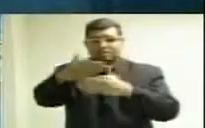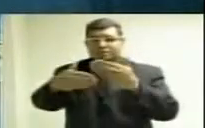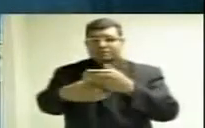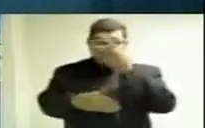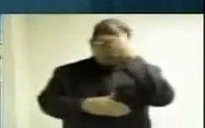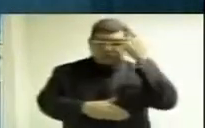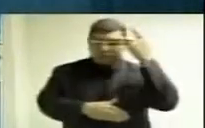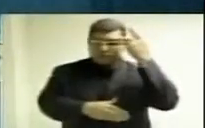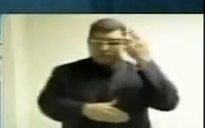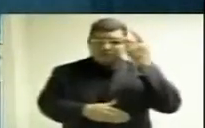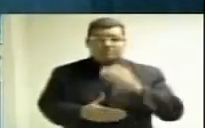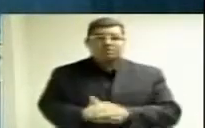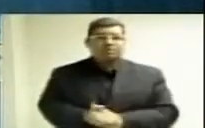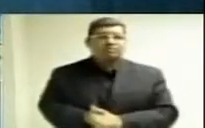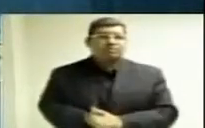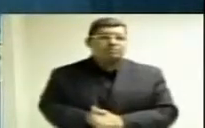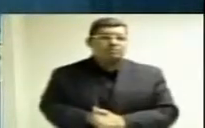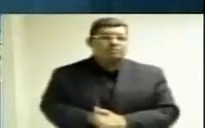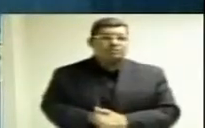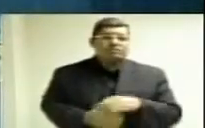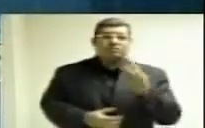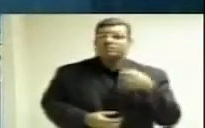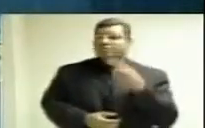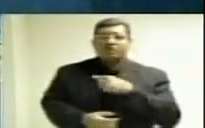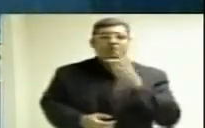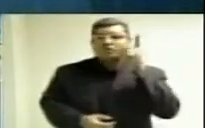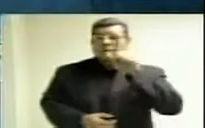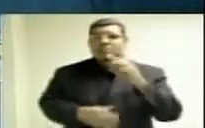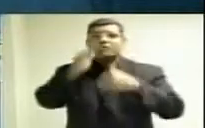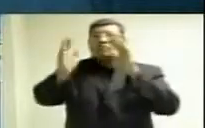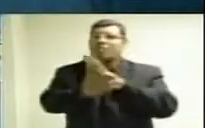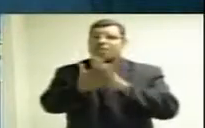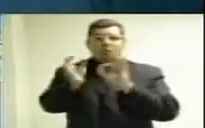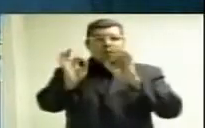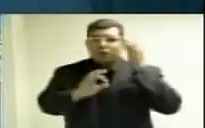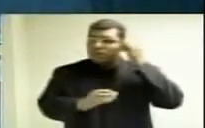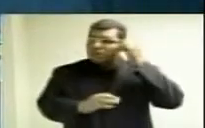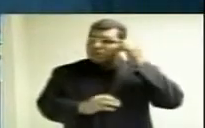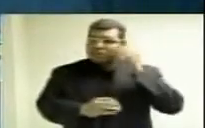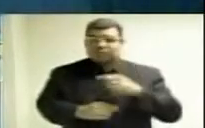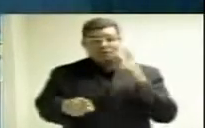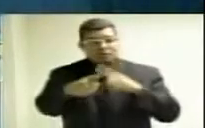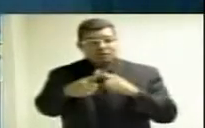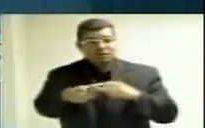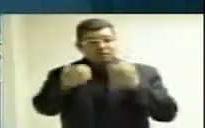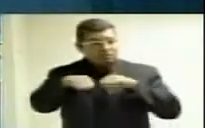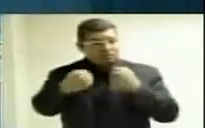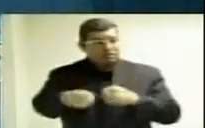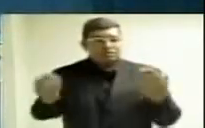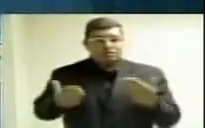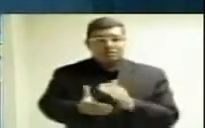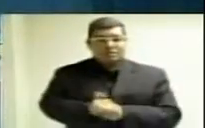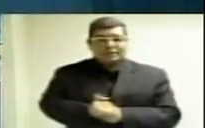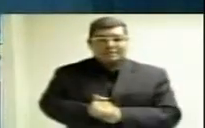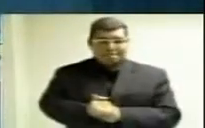de pessoal das unidades prisionais, nós não vamos conseguir avançar. Porque